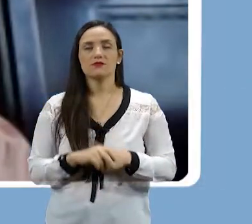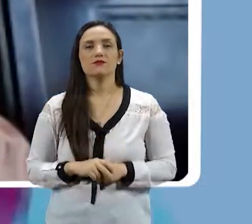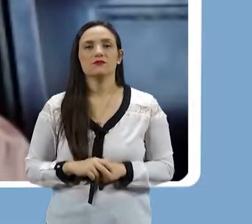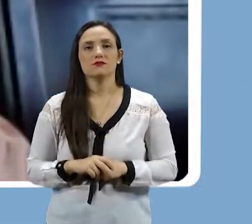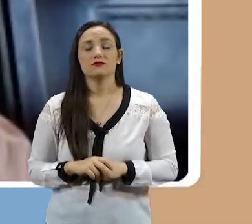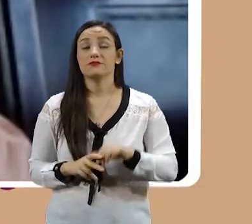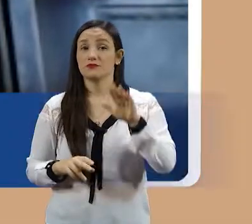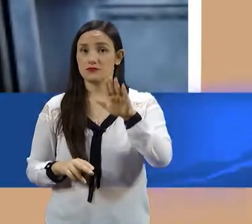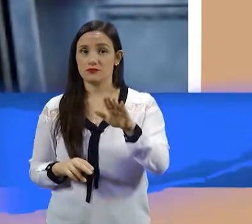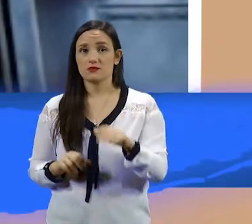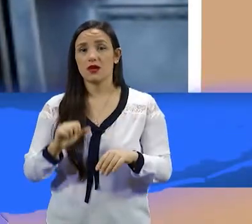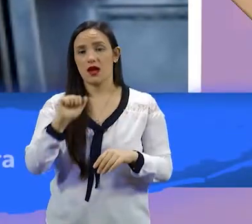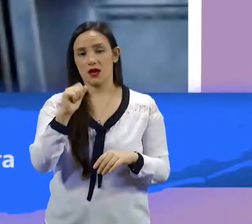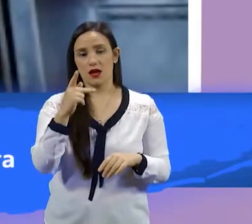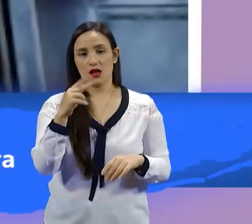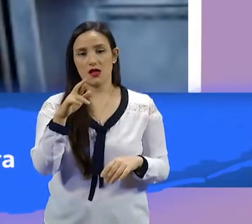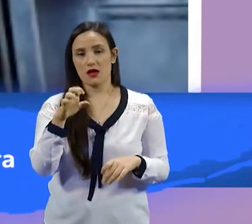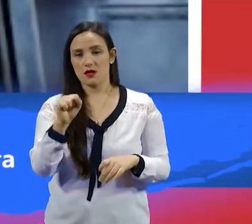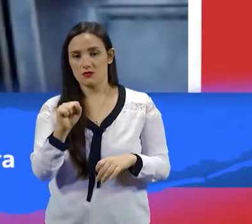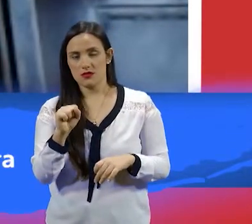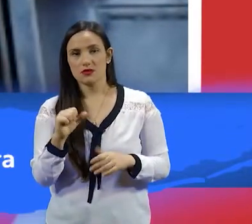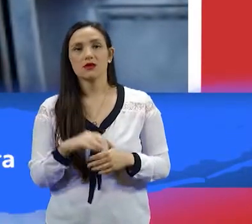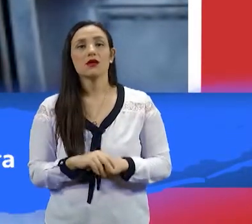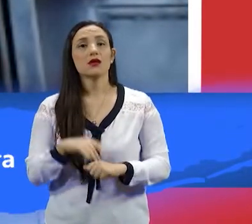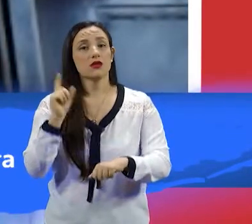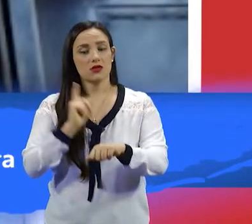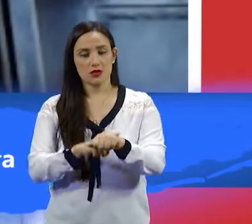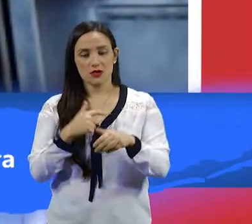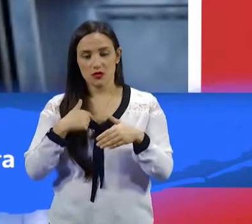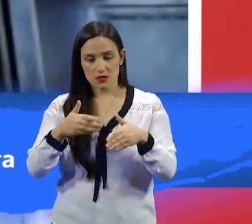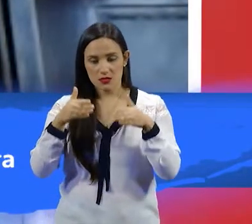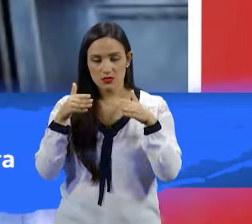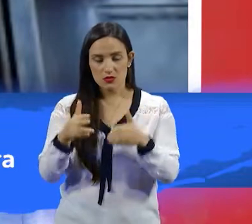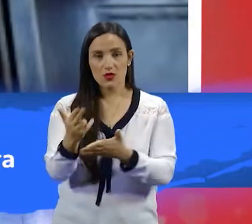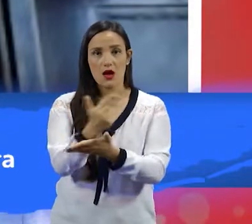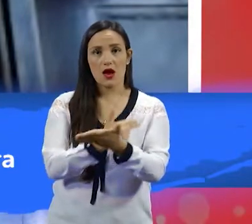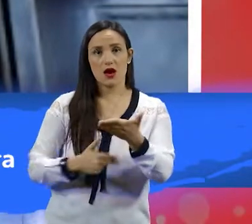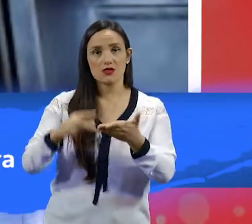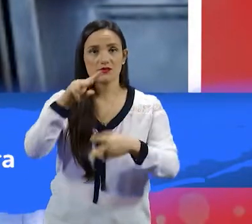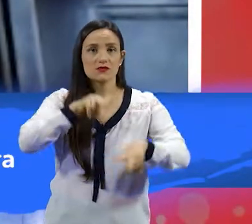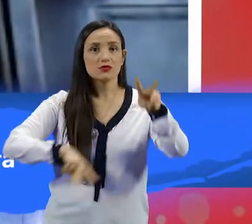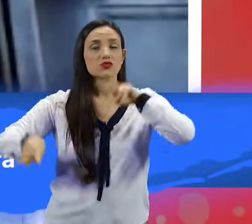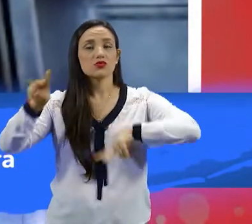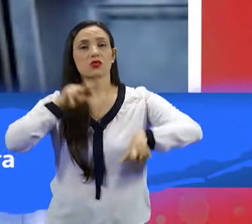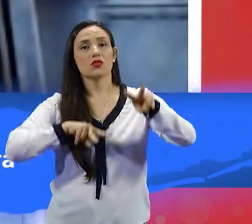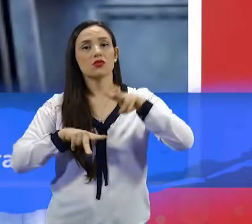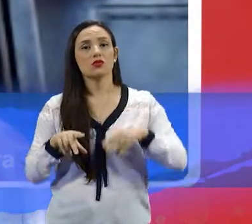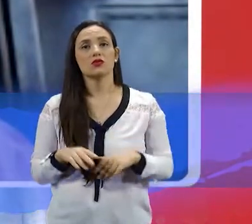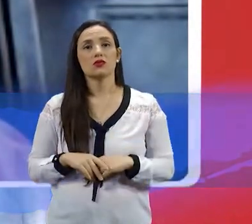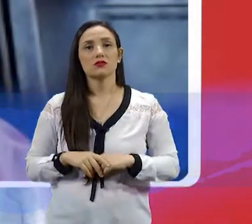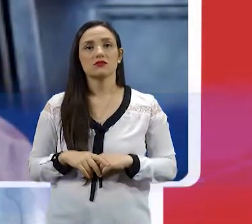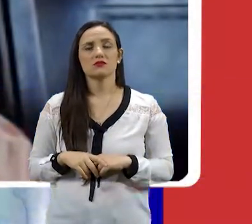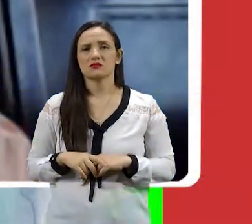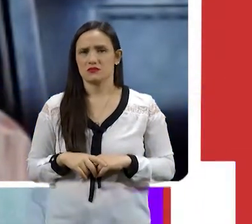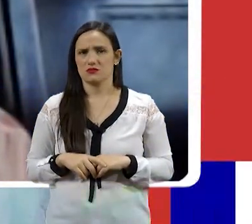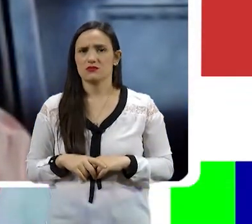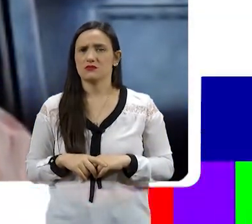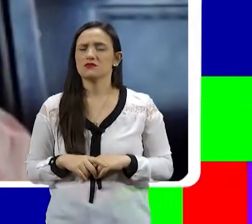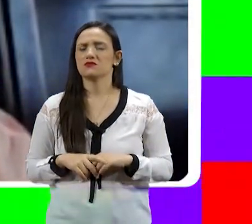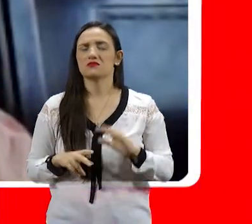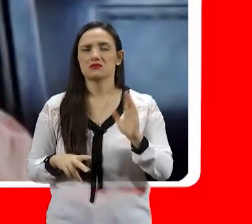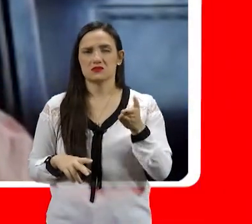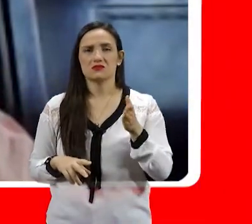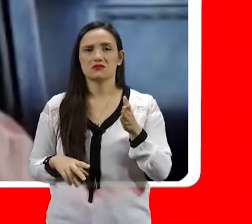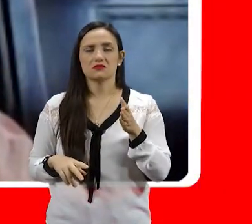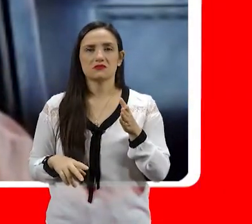Apris, quando entrou no curso de artes visuais, no bacharelado, ele